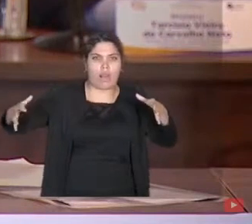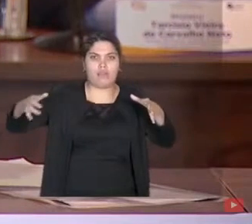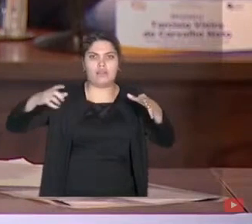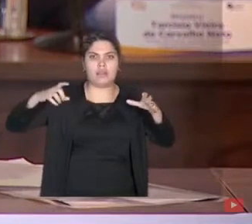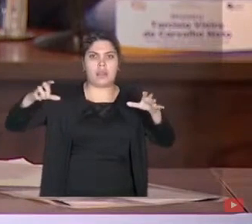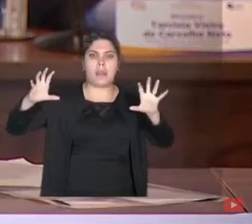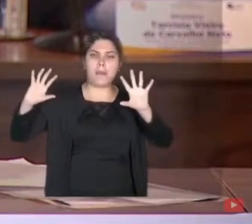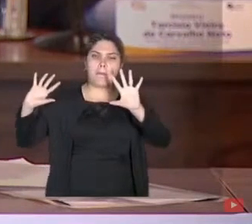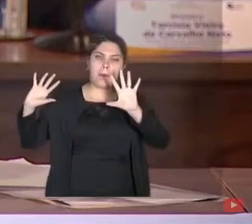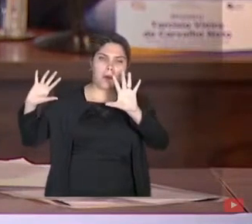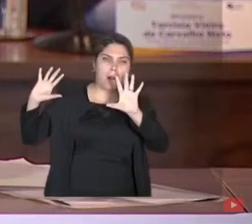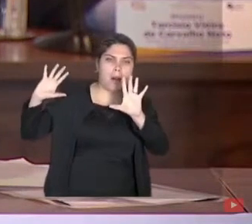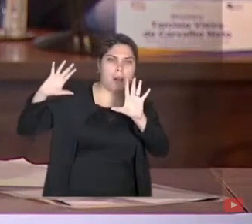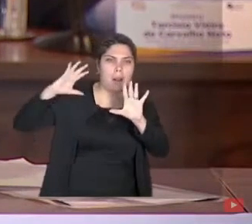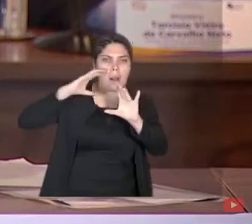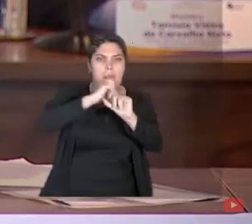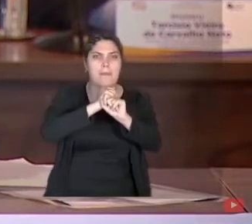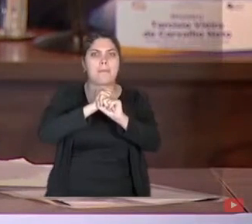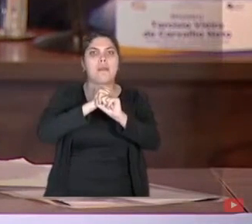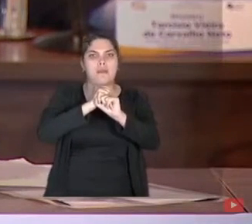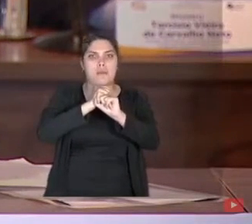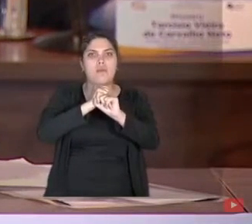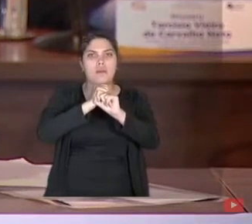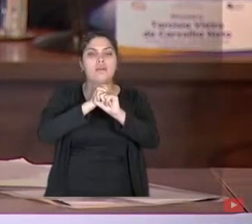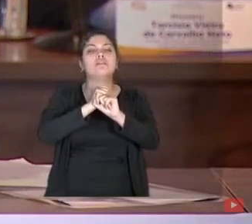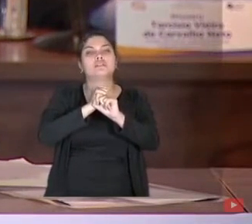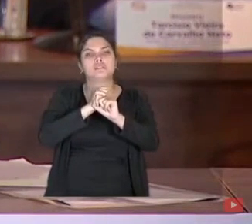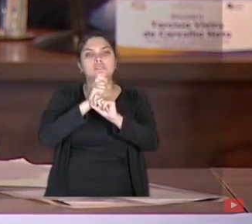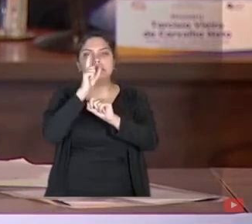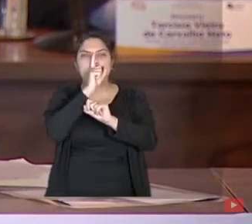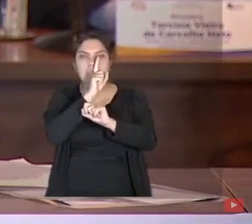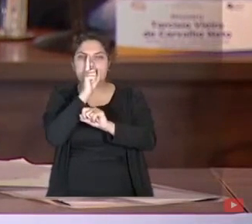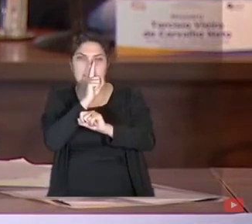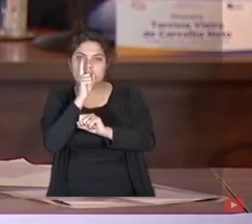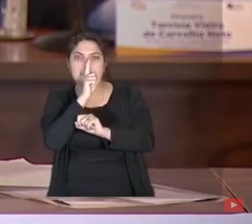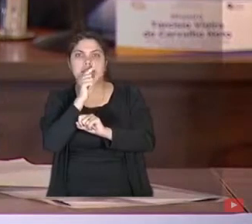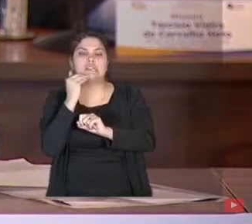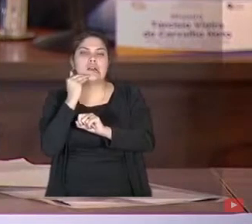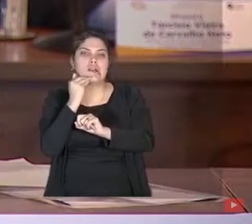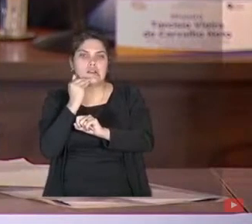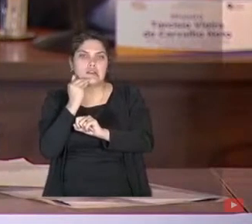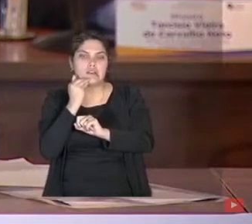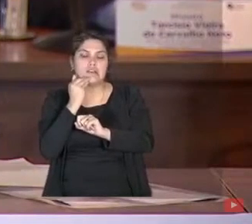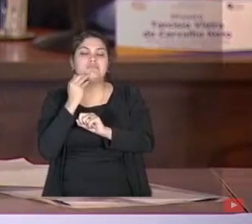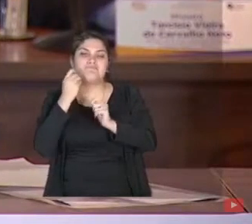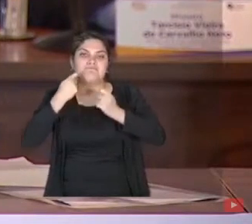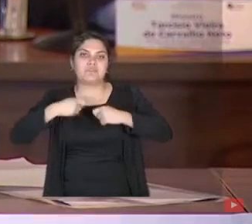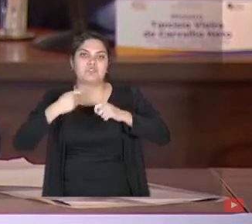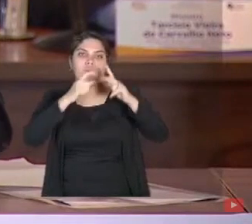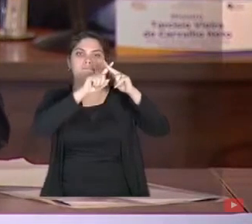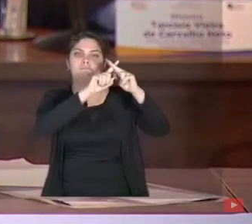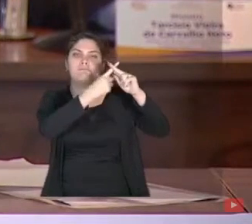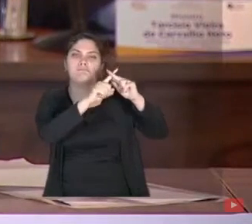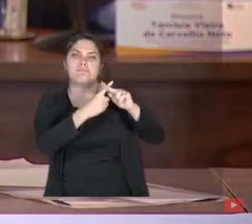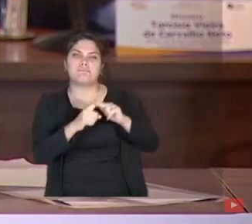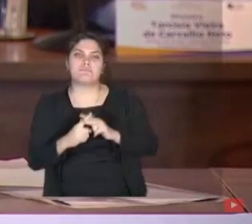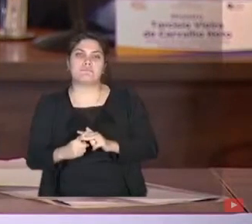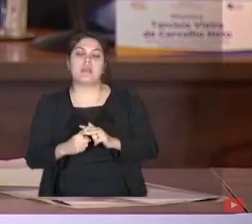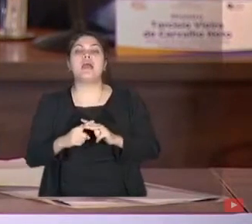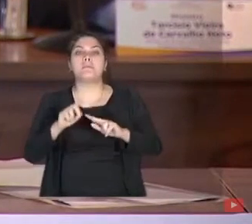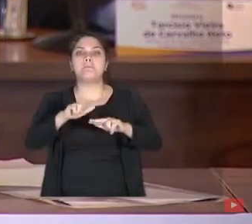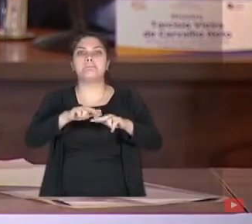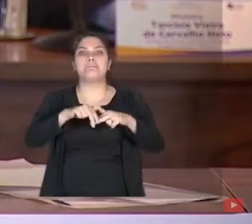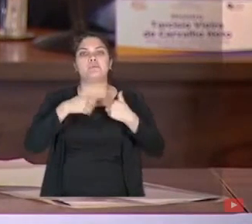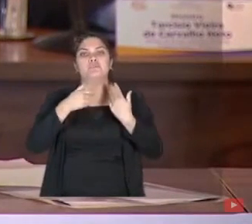processa a totalização falhou e foi preciso repará-lo. Essa é a